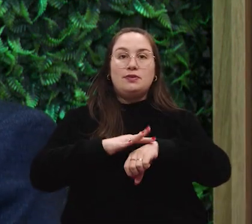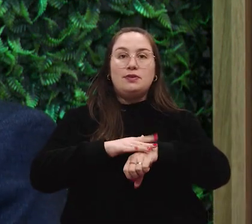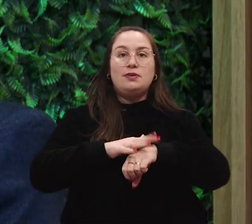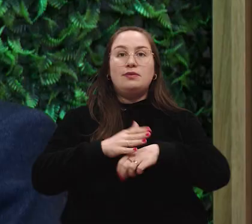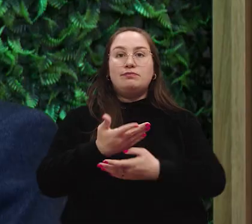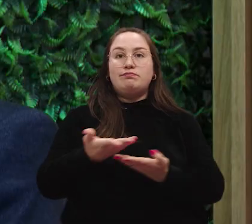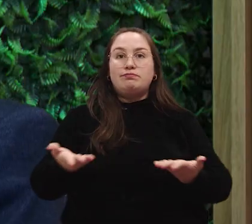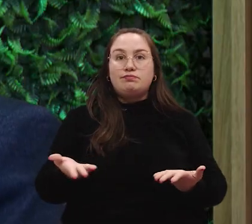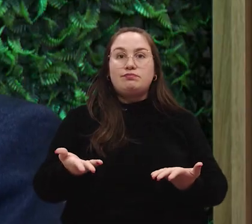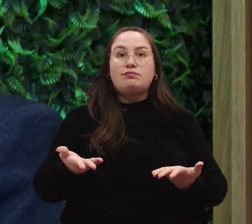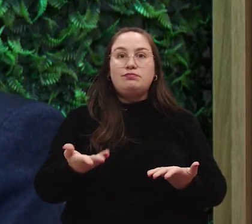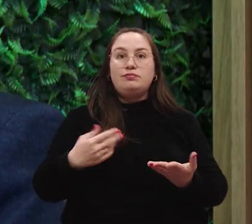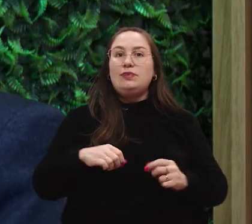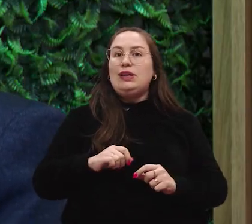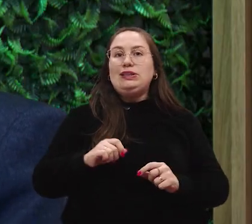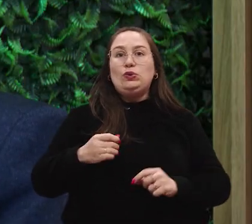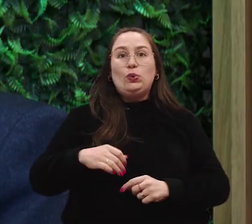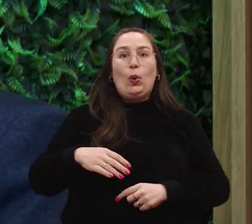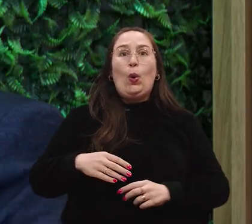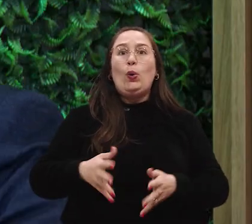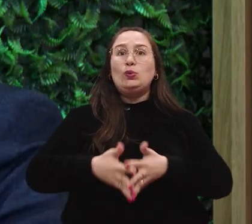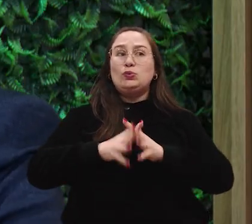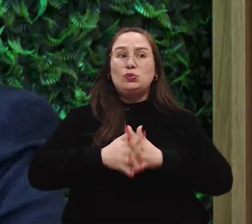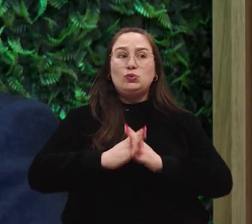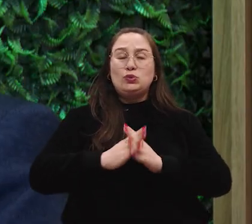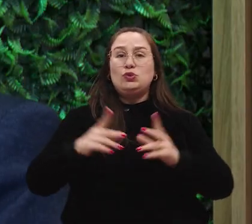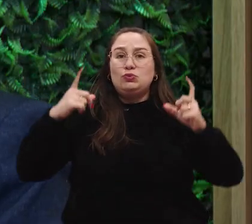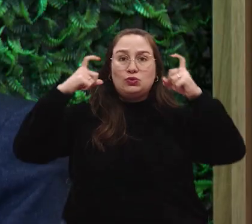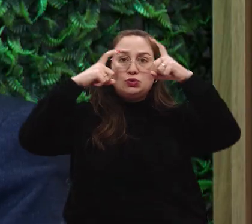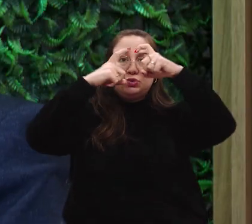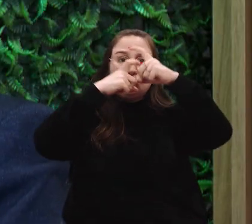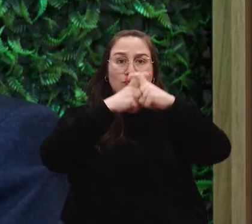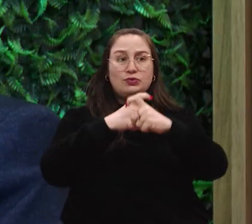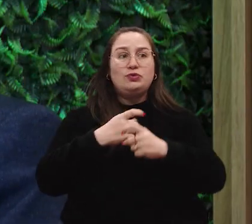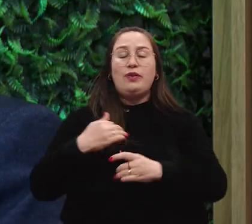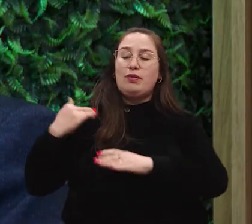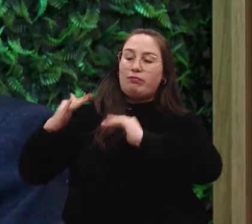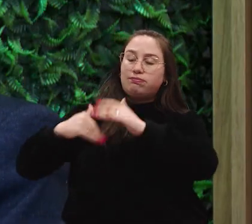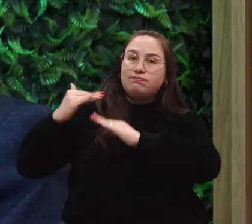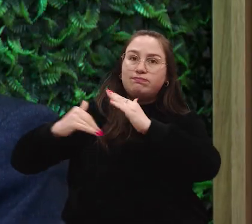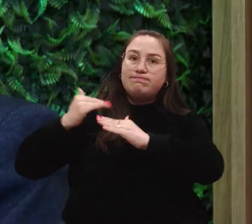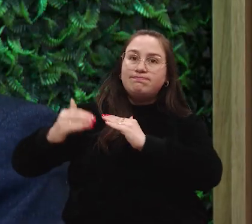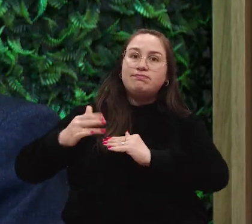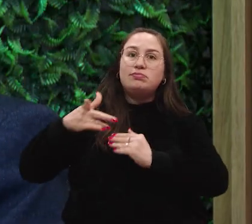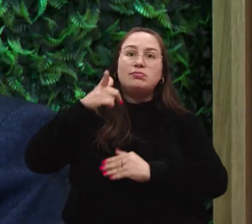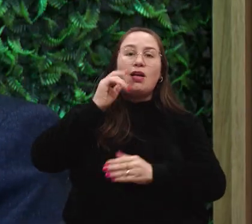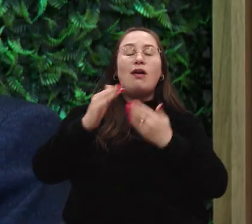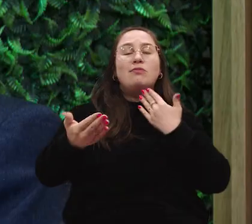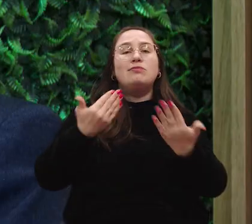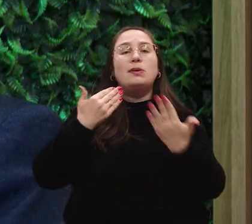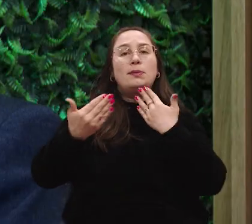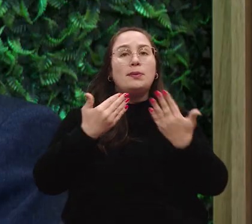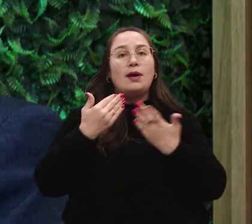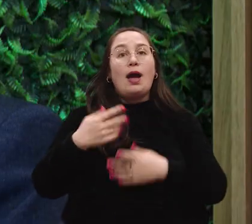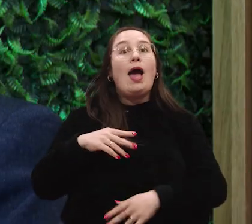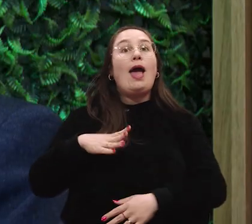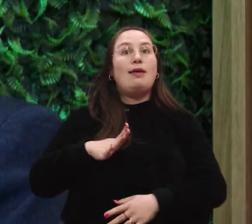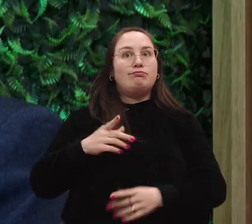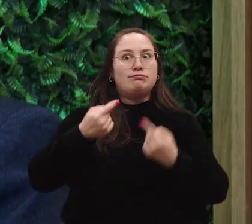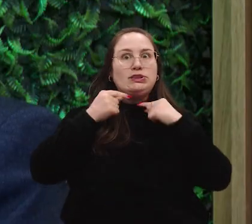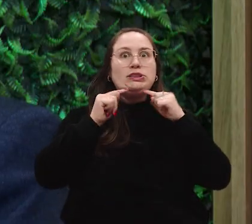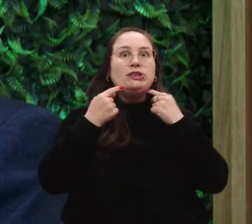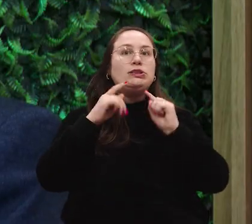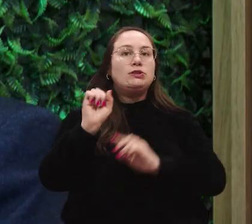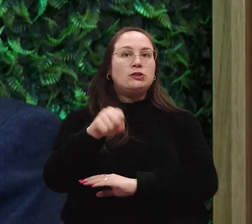pessoa. Então, tem toda uma complexidade de uma engenharia que pode se avançar bastante nessa discussão. Ela é